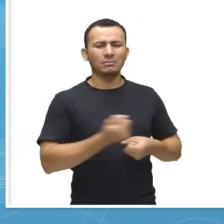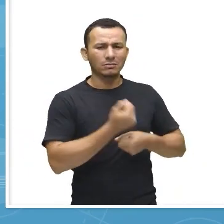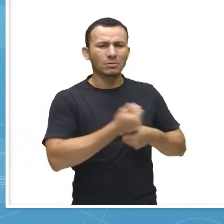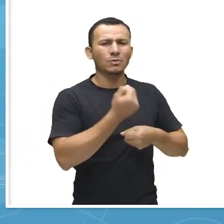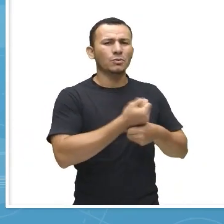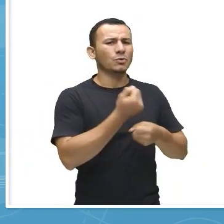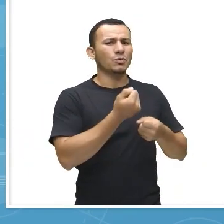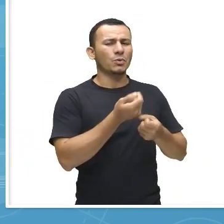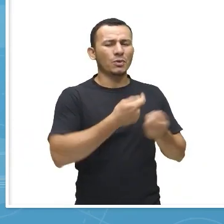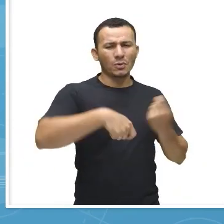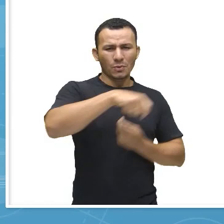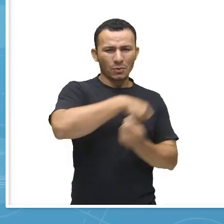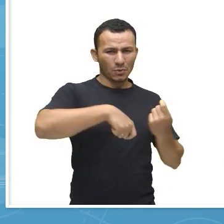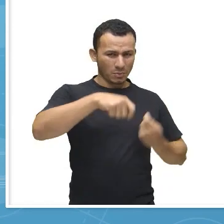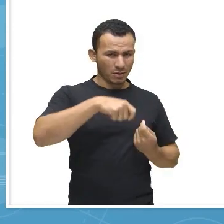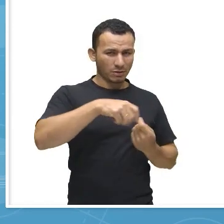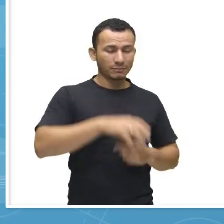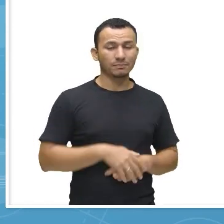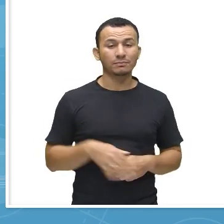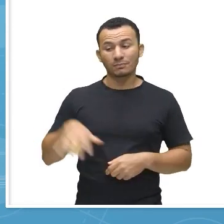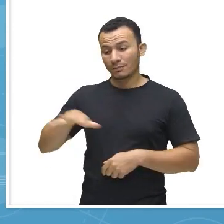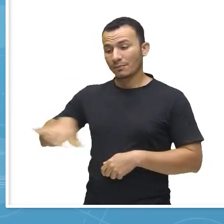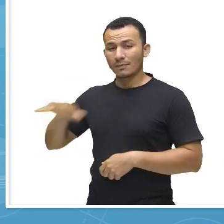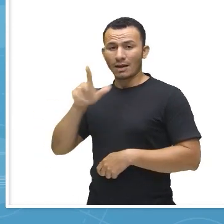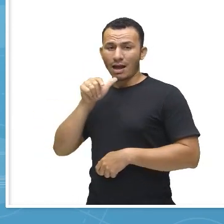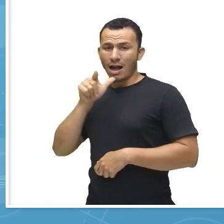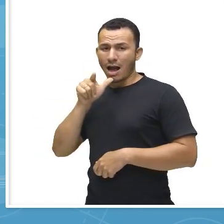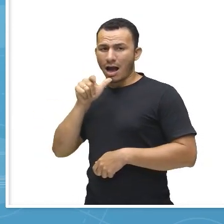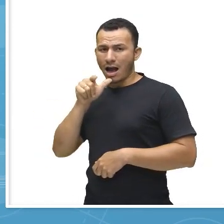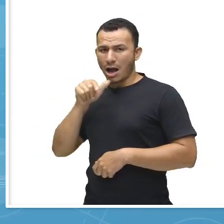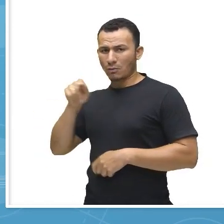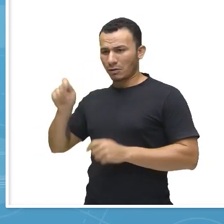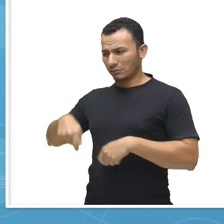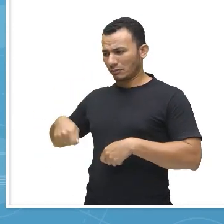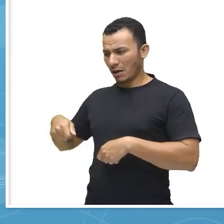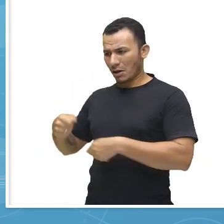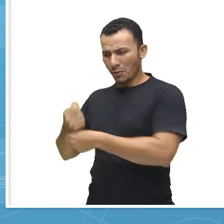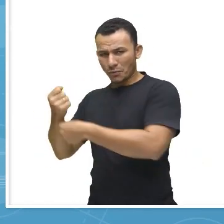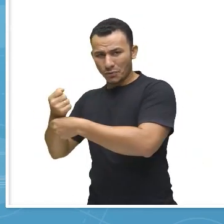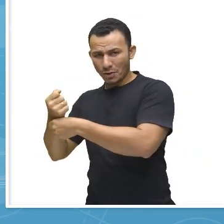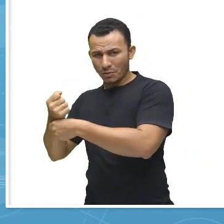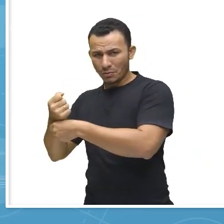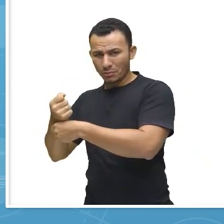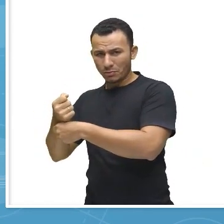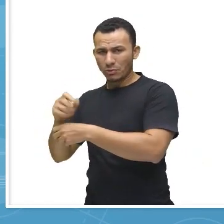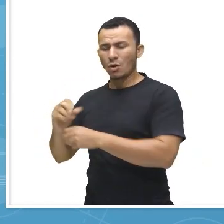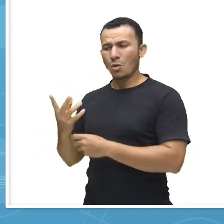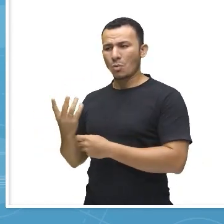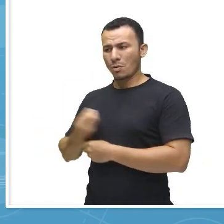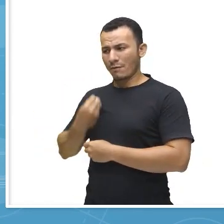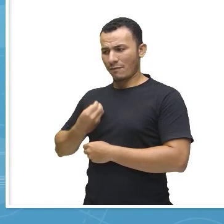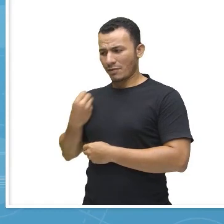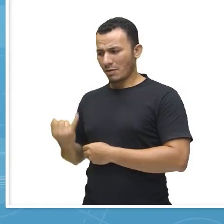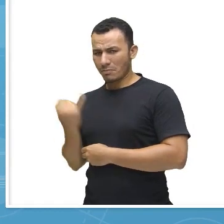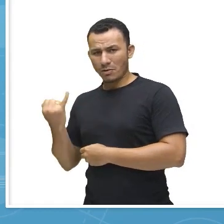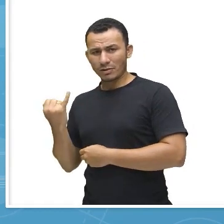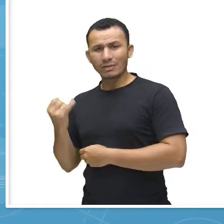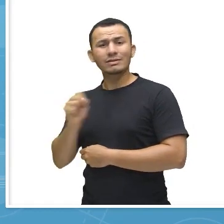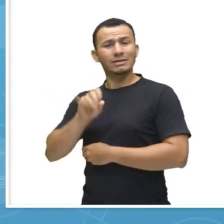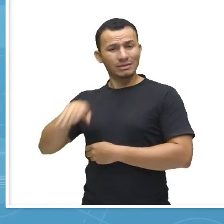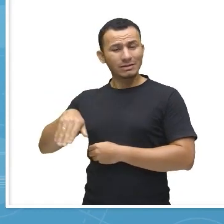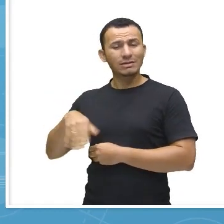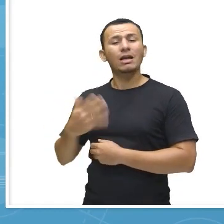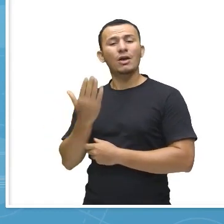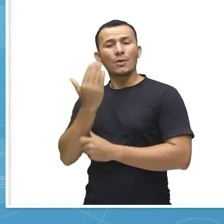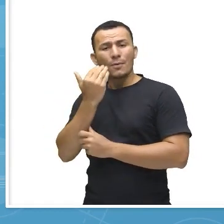né, econômicos. Já nas partes líquidas, a gente pode fazer a mesma coisa? Será que ela é tão importante assim para a nossa sobrevivência? Claro, né? A alimentação,